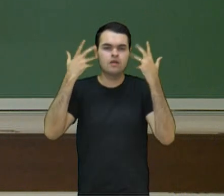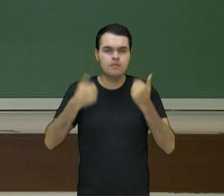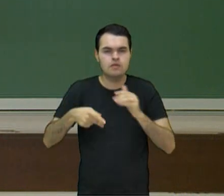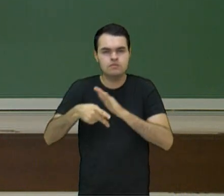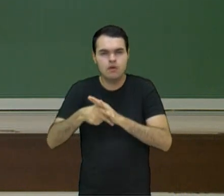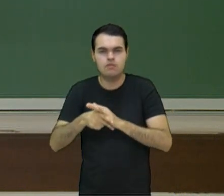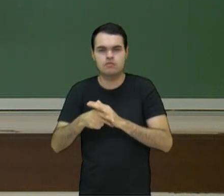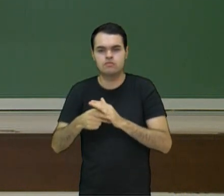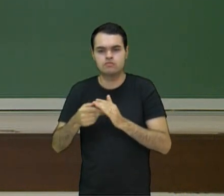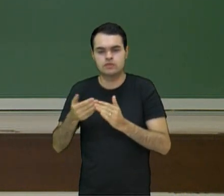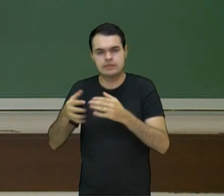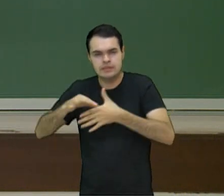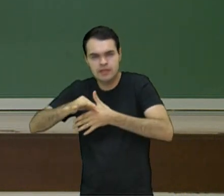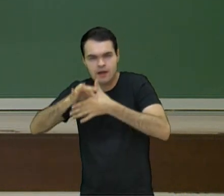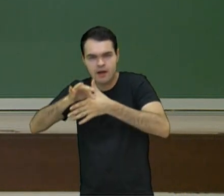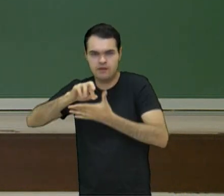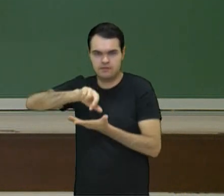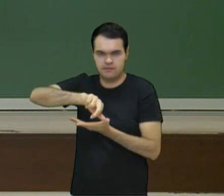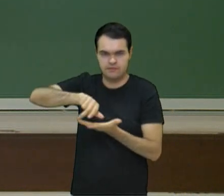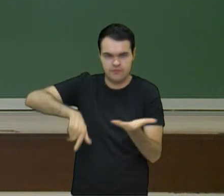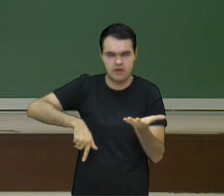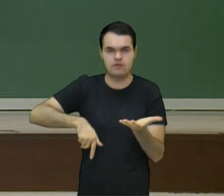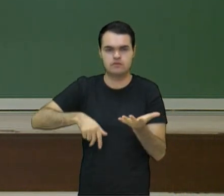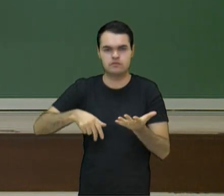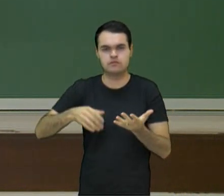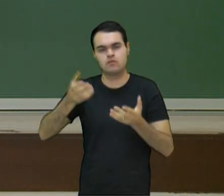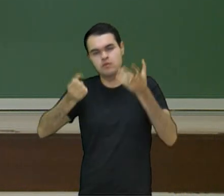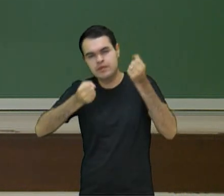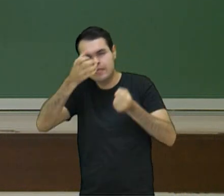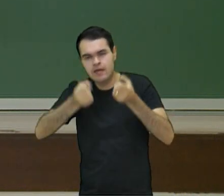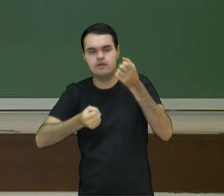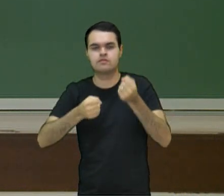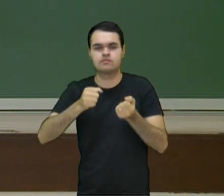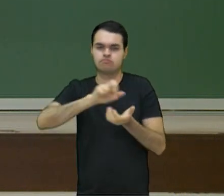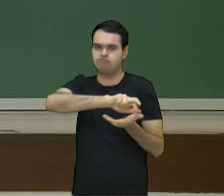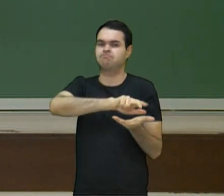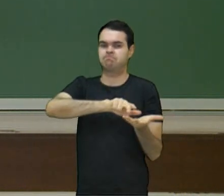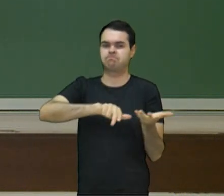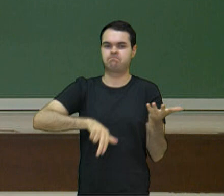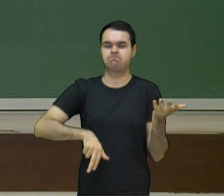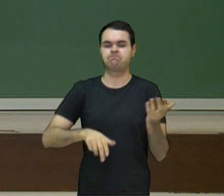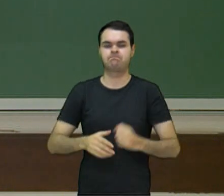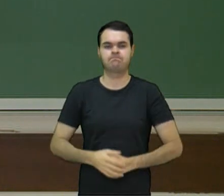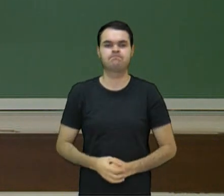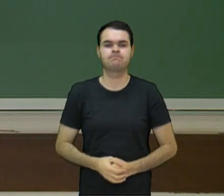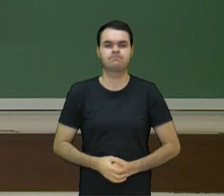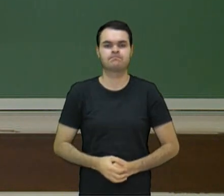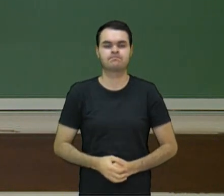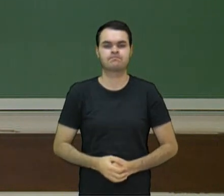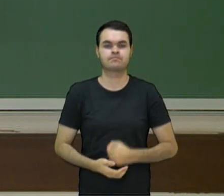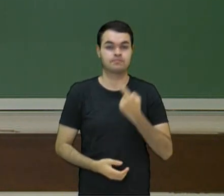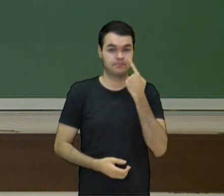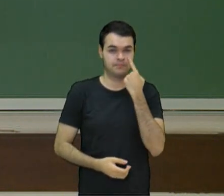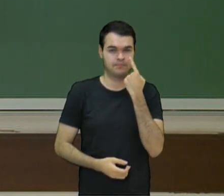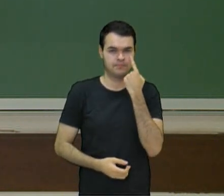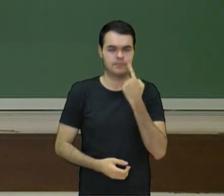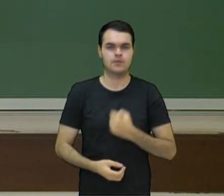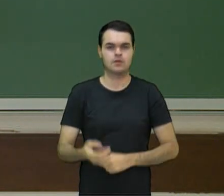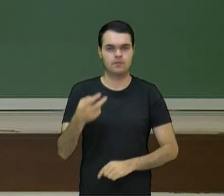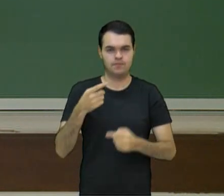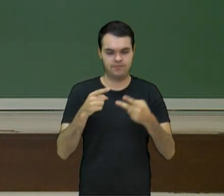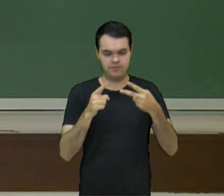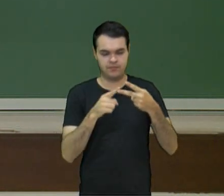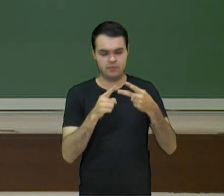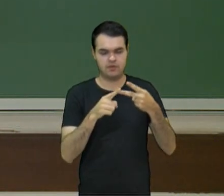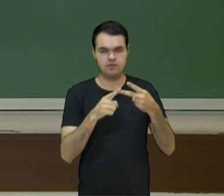o abate, ou gado leiteiro, produção de laticínios e outros. Vamos para o segundo